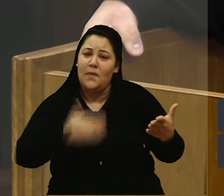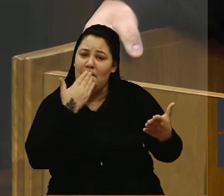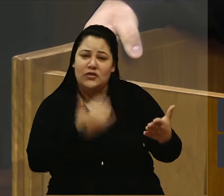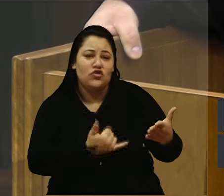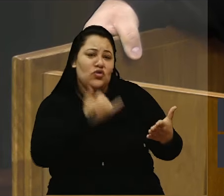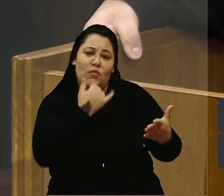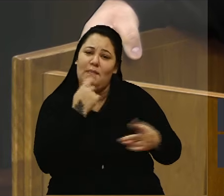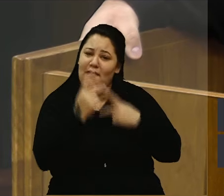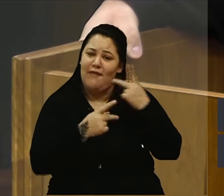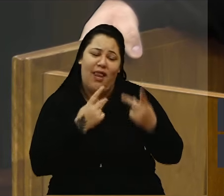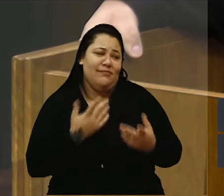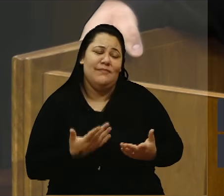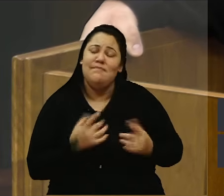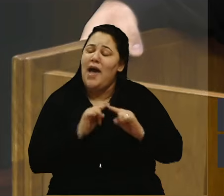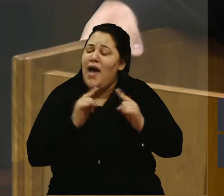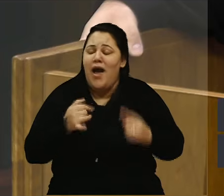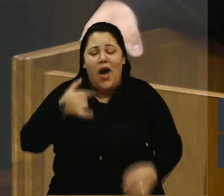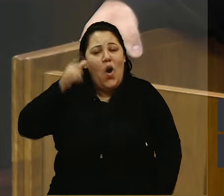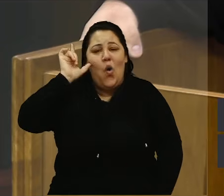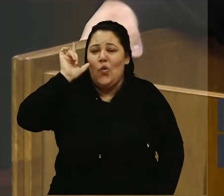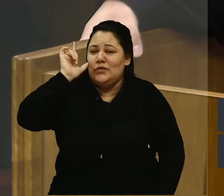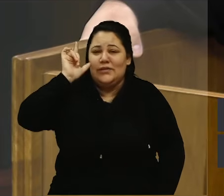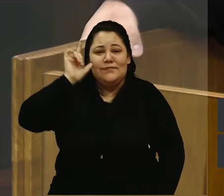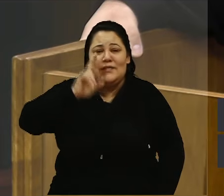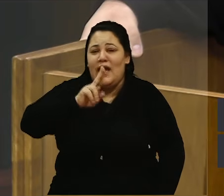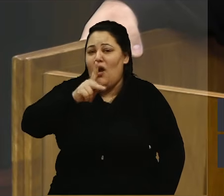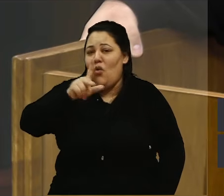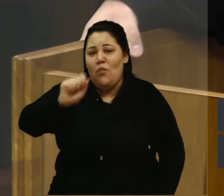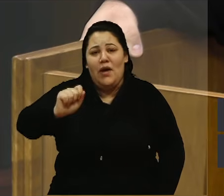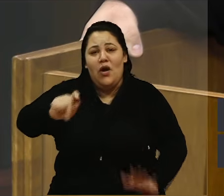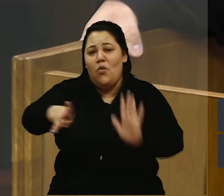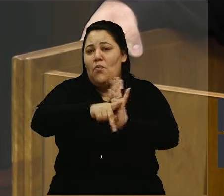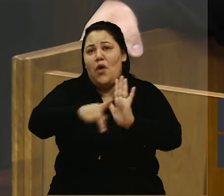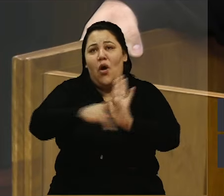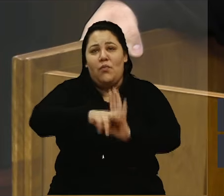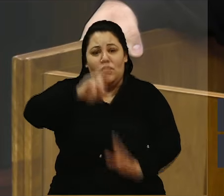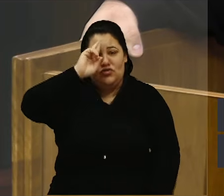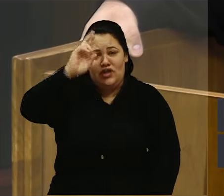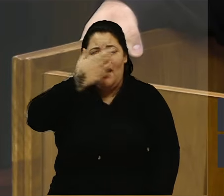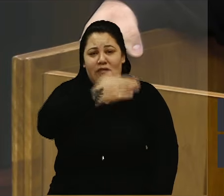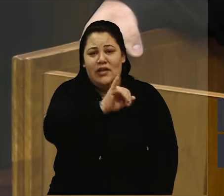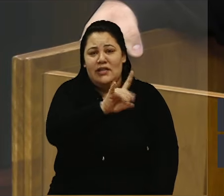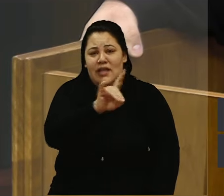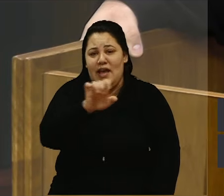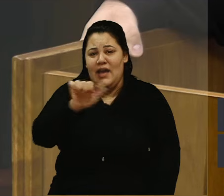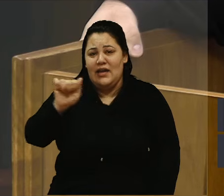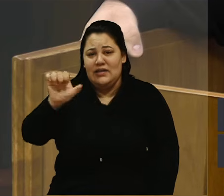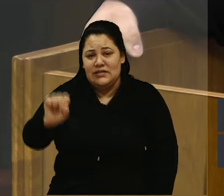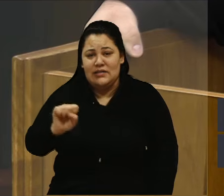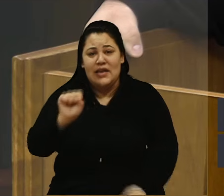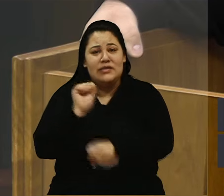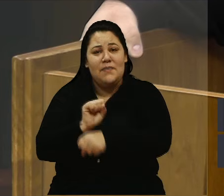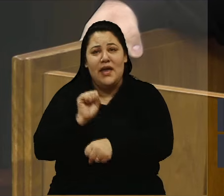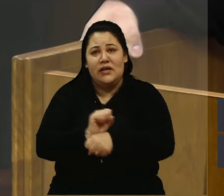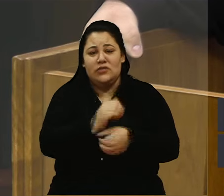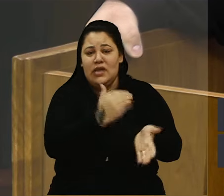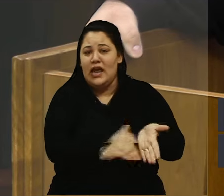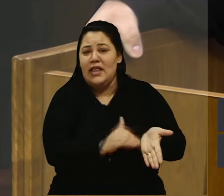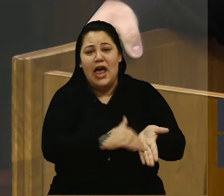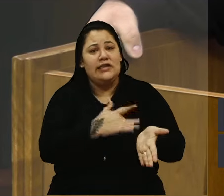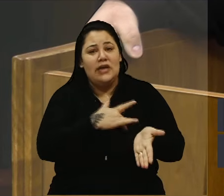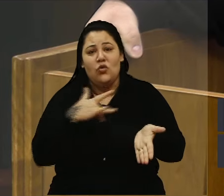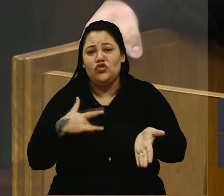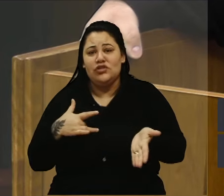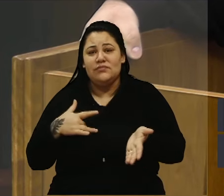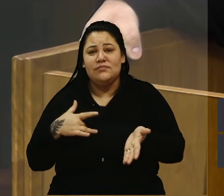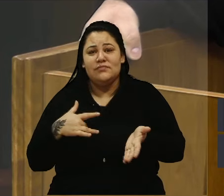que ontem na UPA, o próprio diretor do IDEAS está aguardando a visita do secretário nas UPAs e ele não frequenta as UPAs. Ele está aguardando a visita